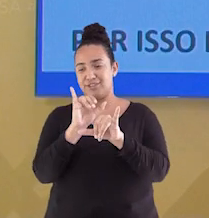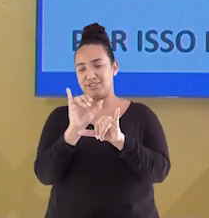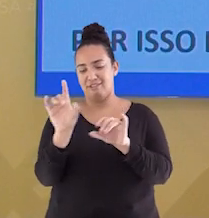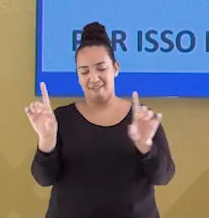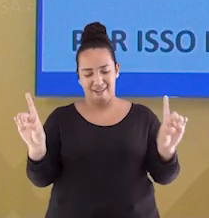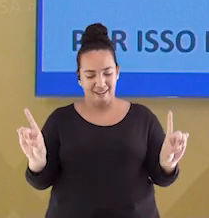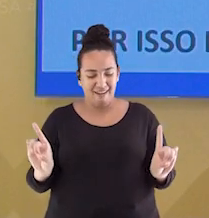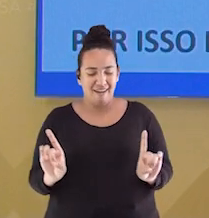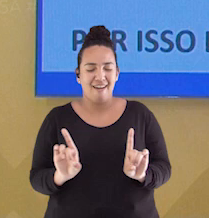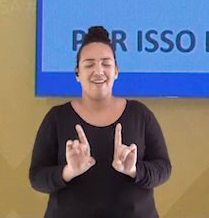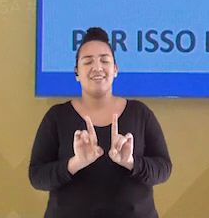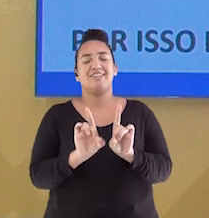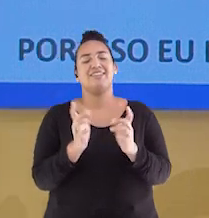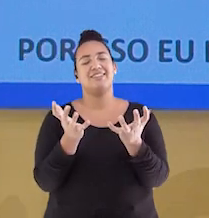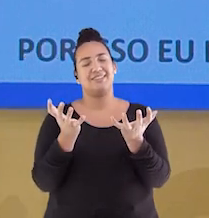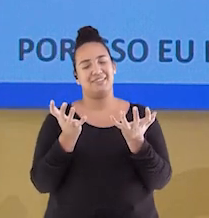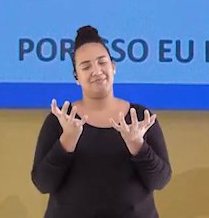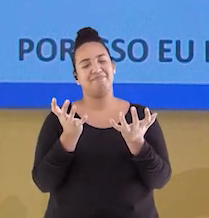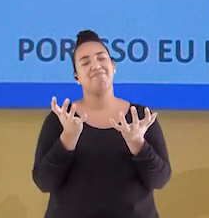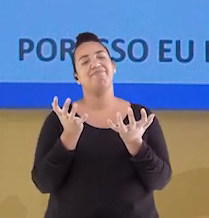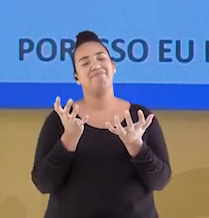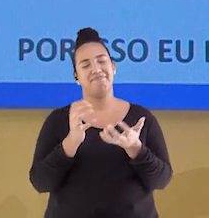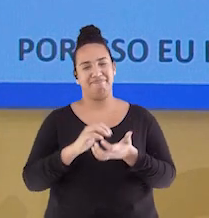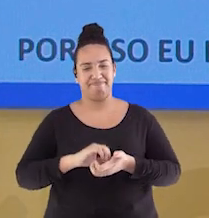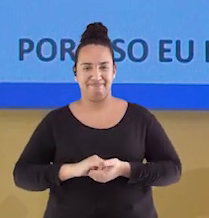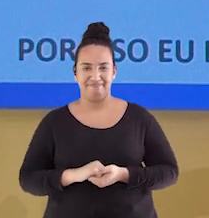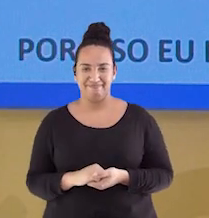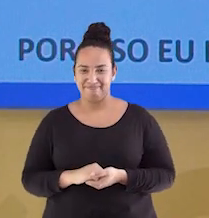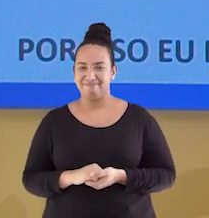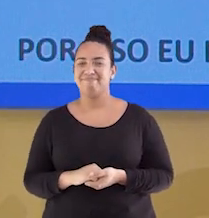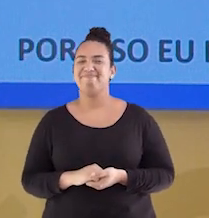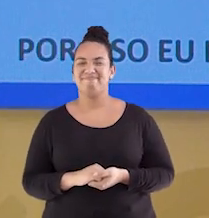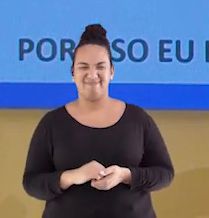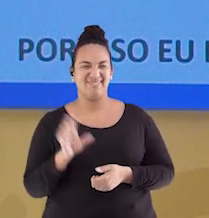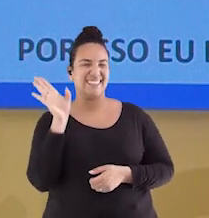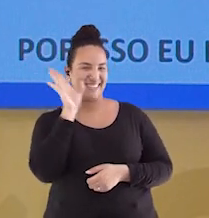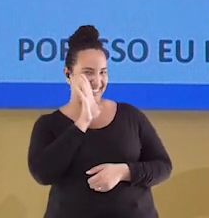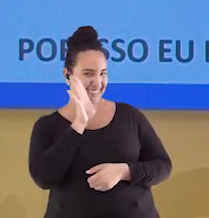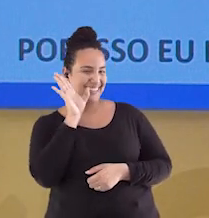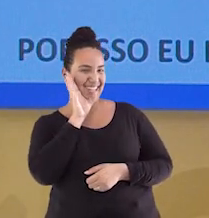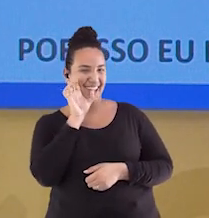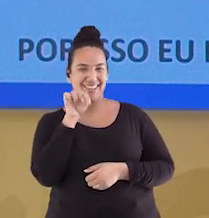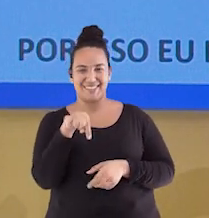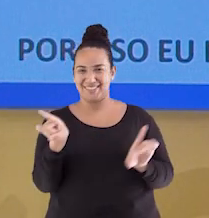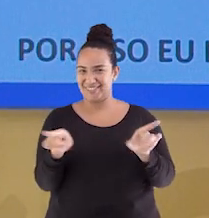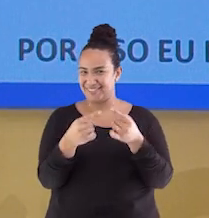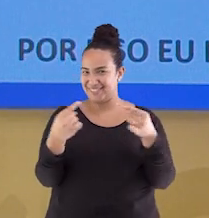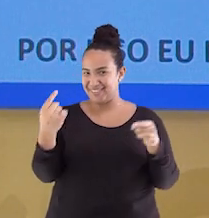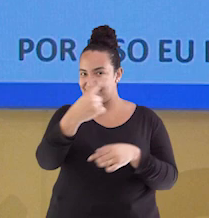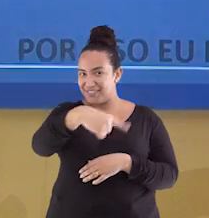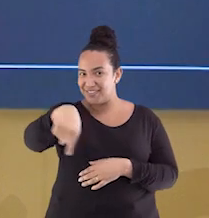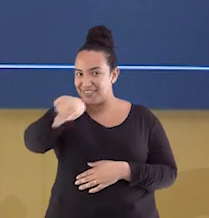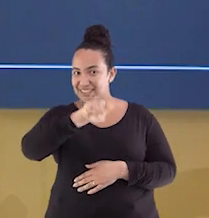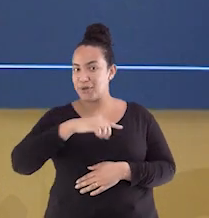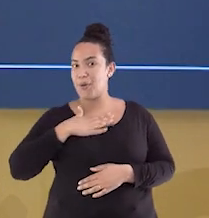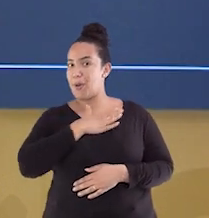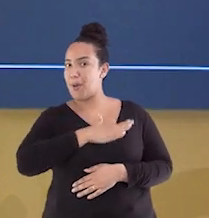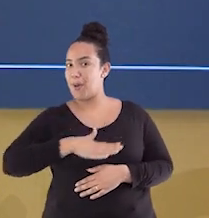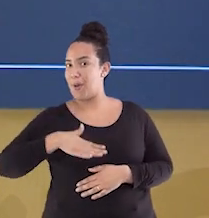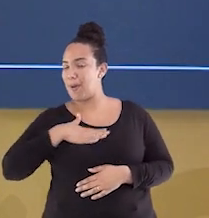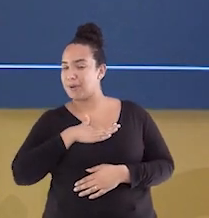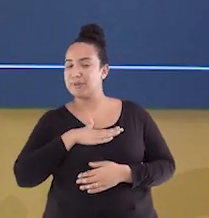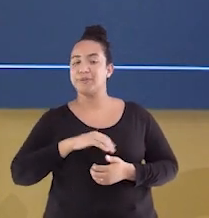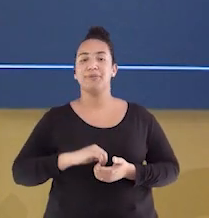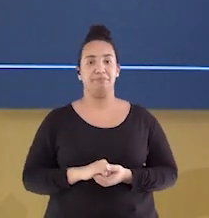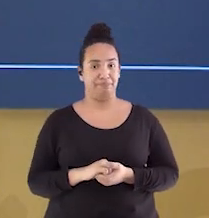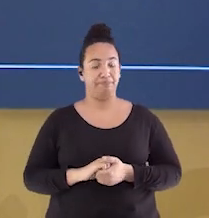nós dois. Ah, muito legal a nossa música. Vocês gostaram? Mas eu